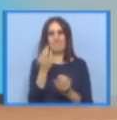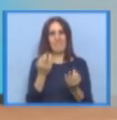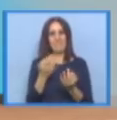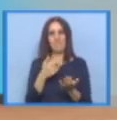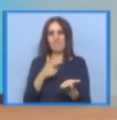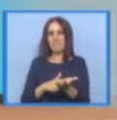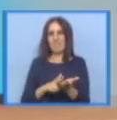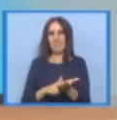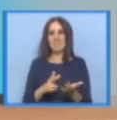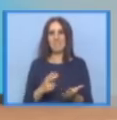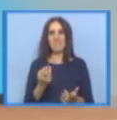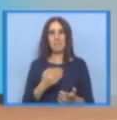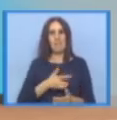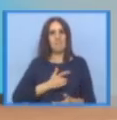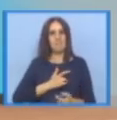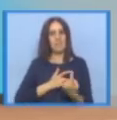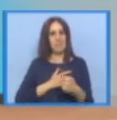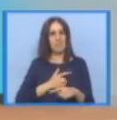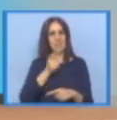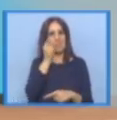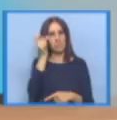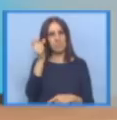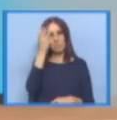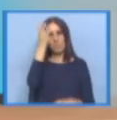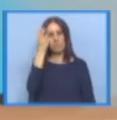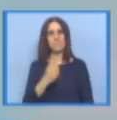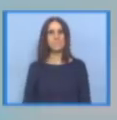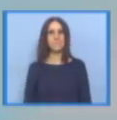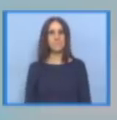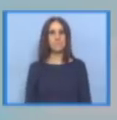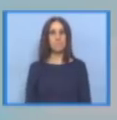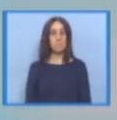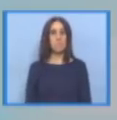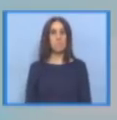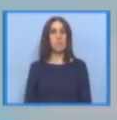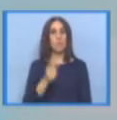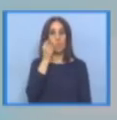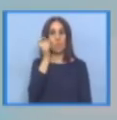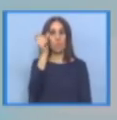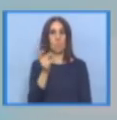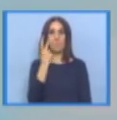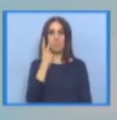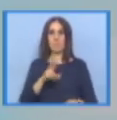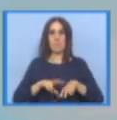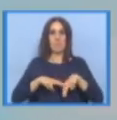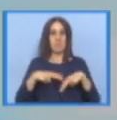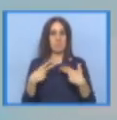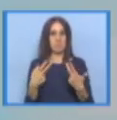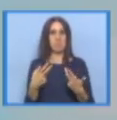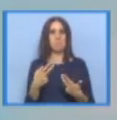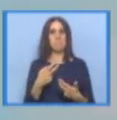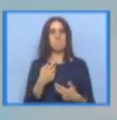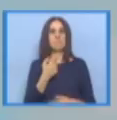mesmo verdade. Portanto, eles têm mesmo amor a este Imperador. A riqueza de vida deste homem entendeu que não